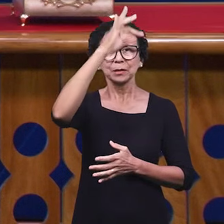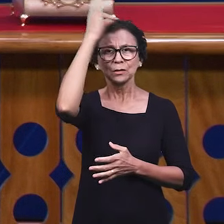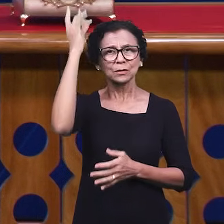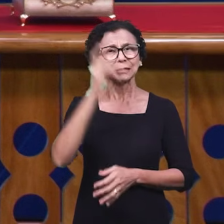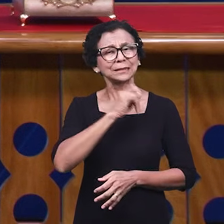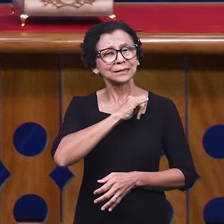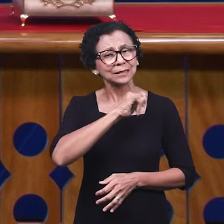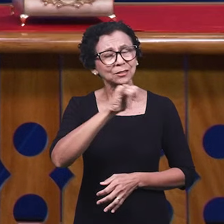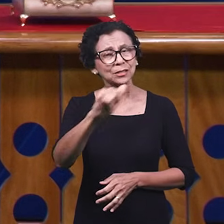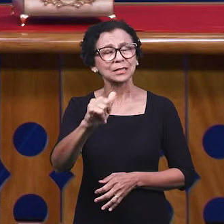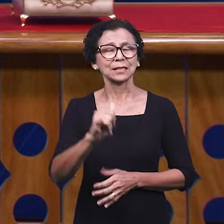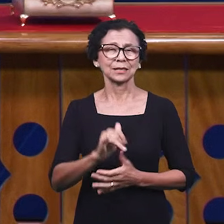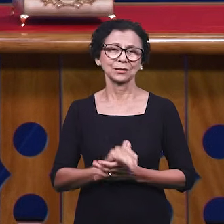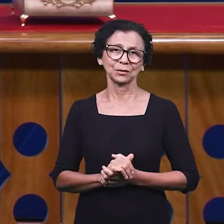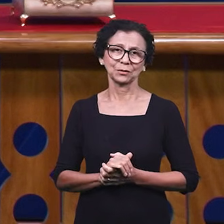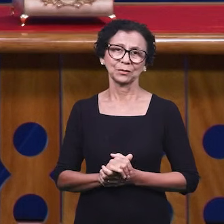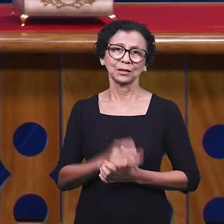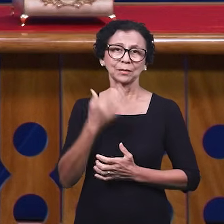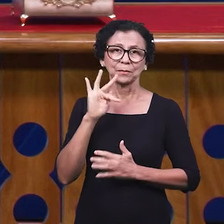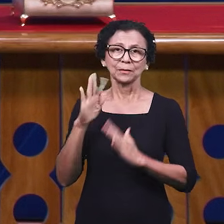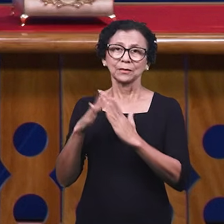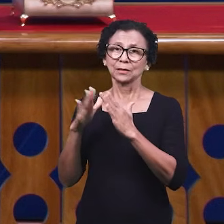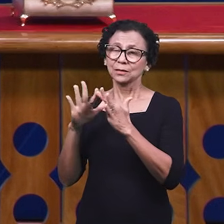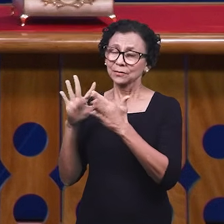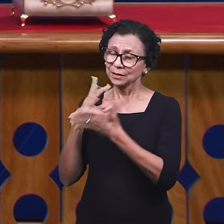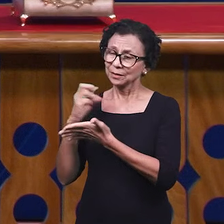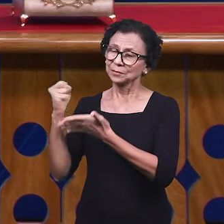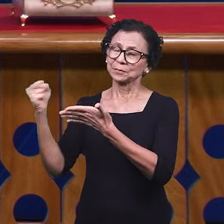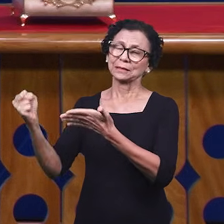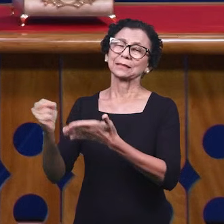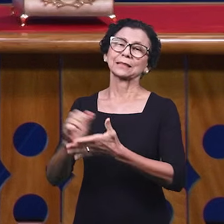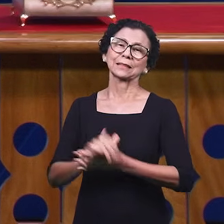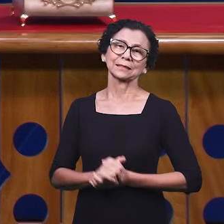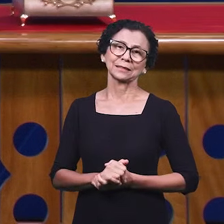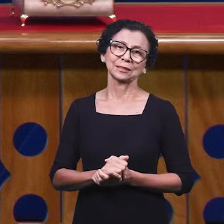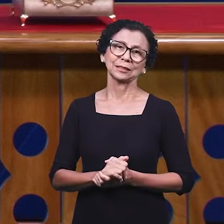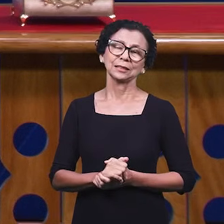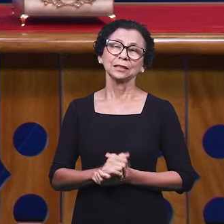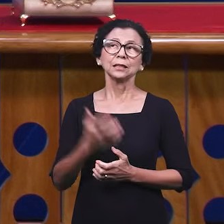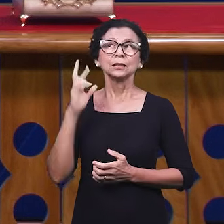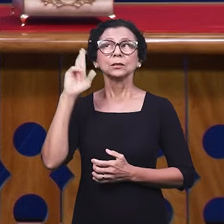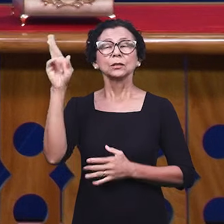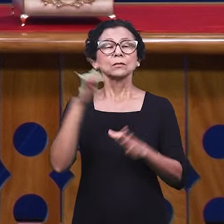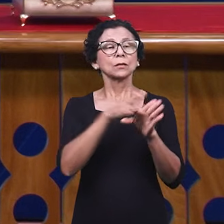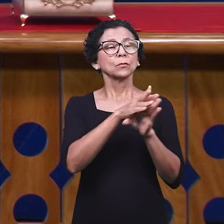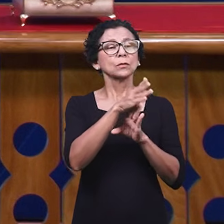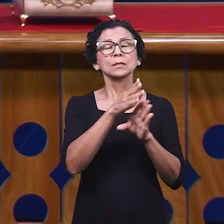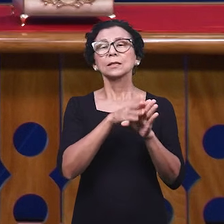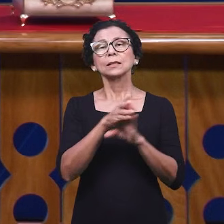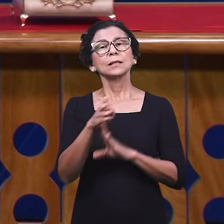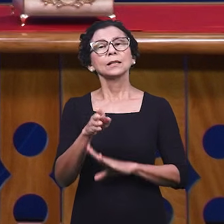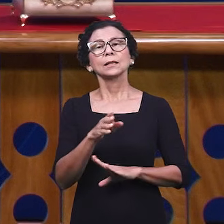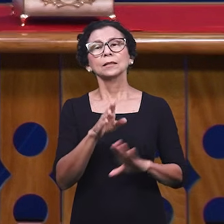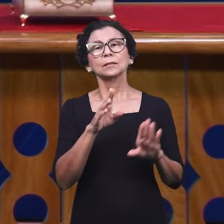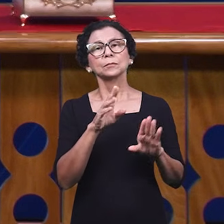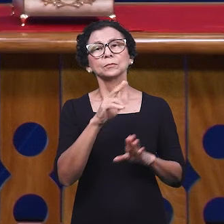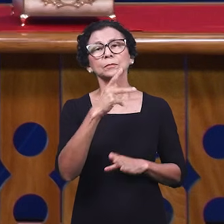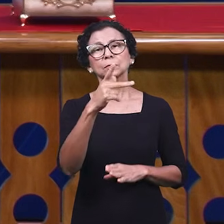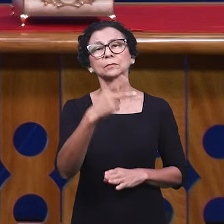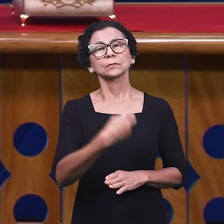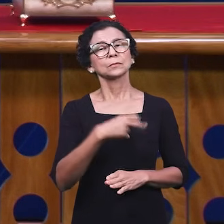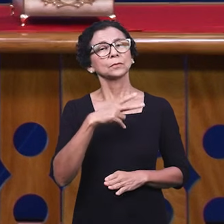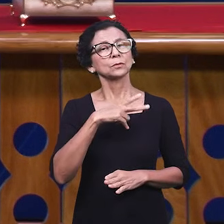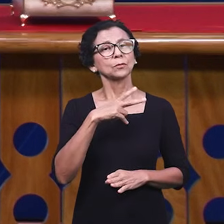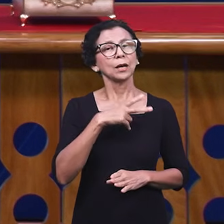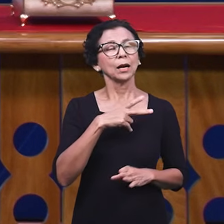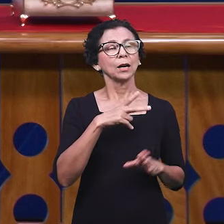dizer, tudo que o Senhor quer é te aconselhar. Deus tem um conselho para cada área da sua vida, da sua casa. Ele tem um conselho para